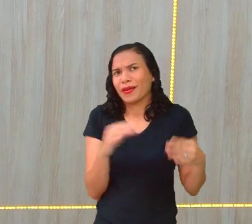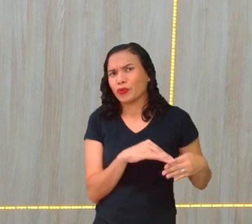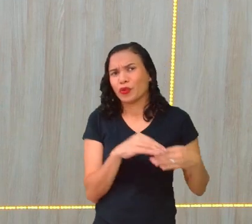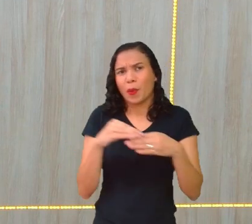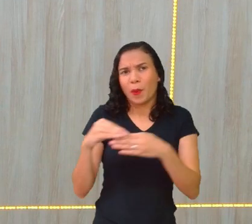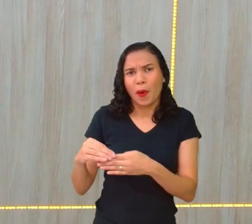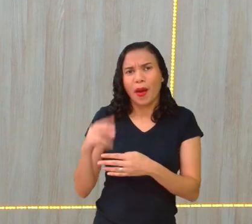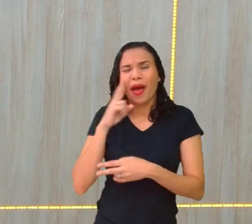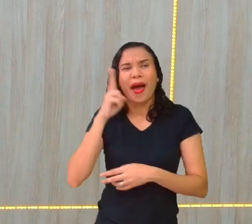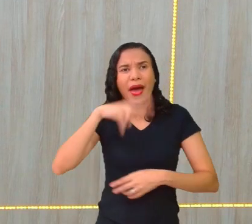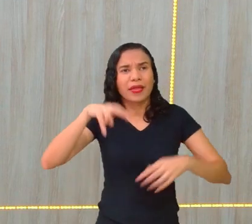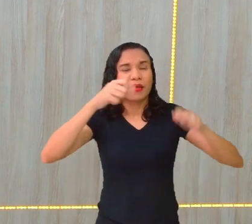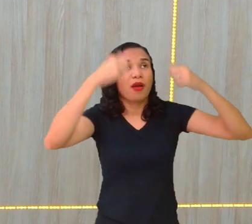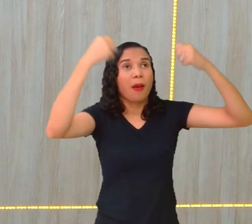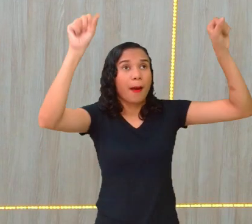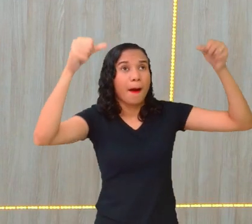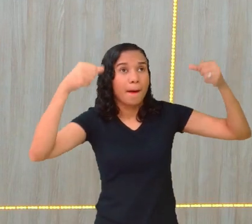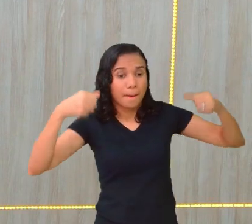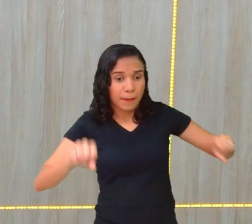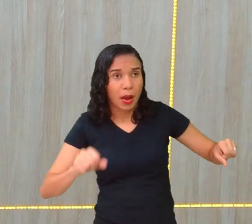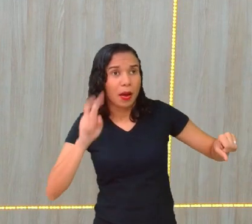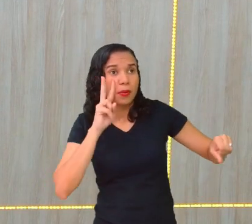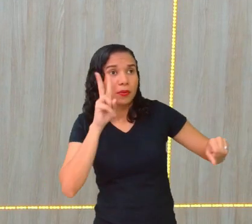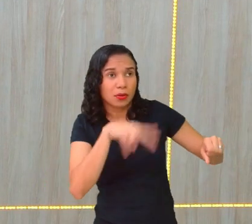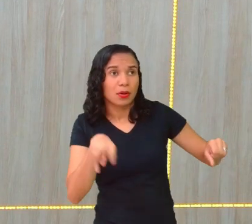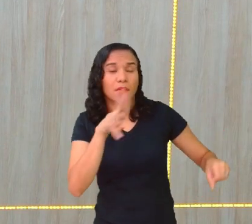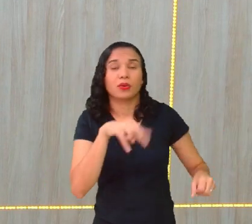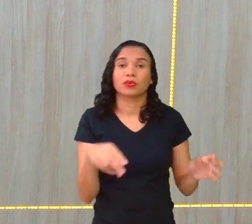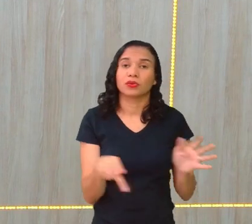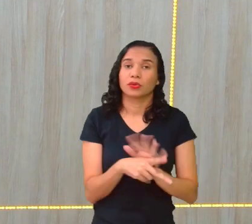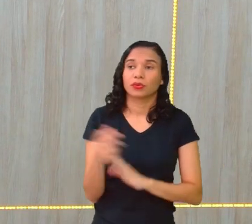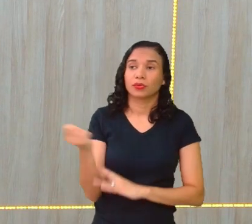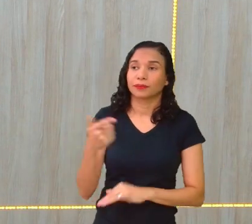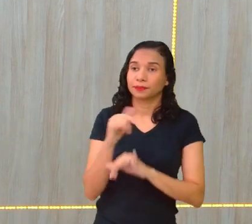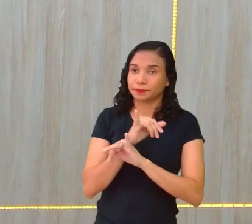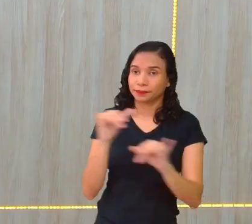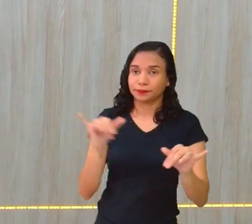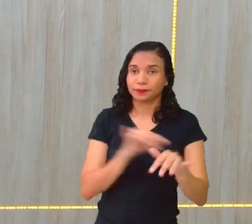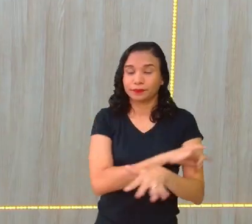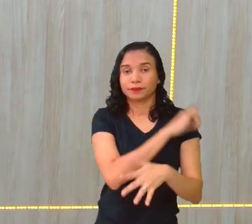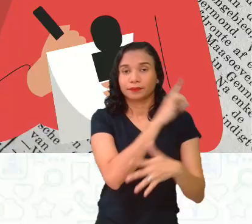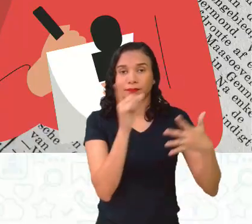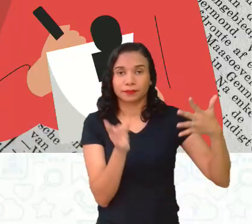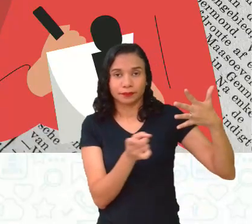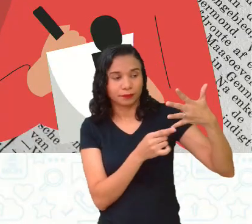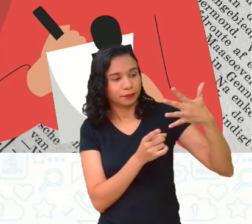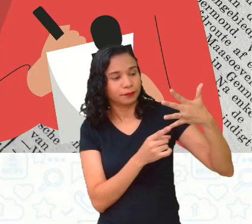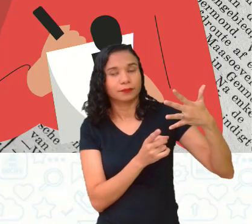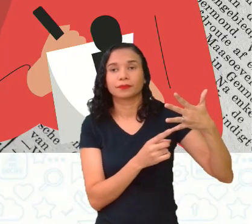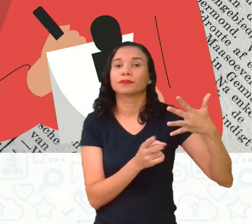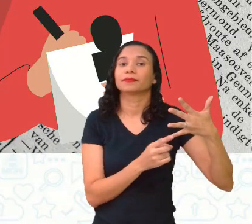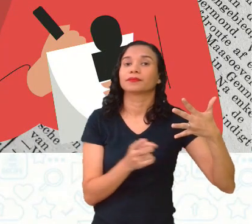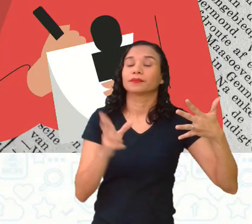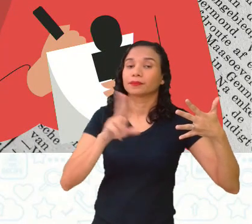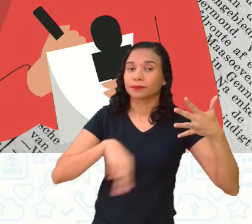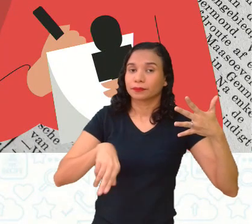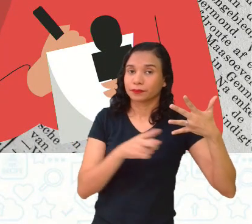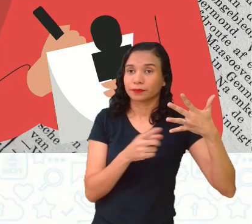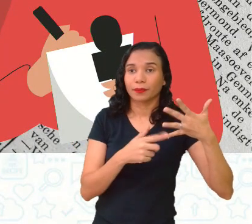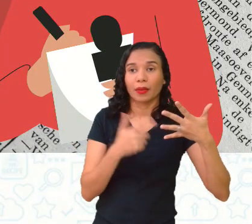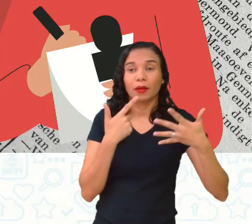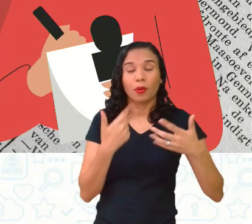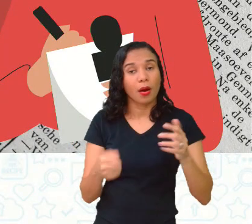gente tem outdoors, que servem muito mais para publicidade, na verdade, do que para notícia, né? Bora, o que mais? A gente tem a